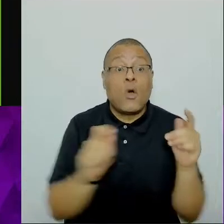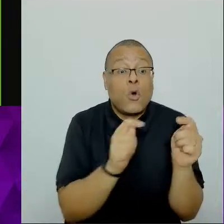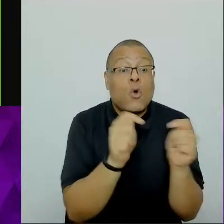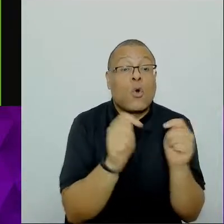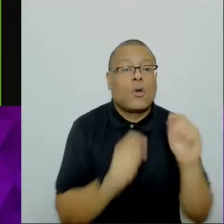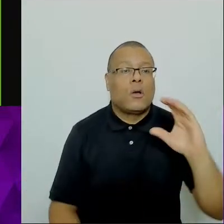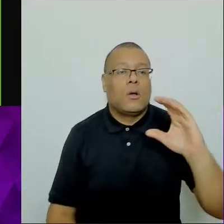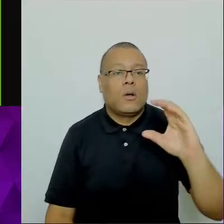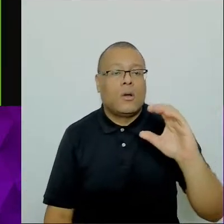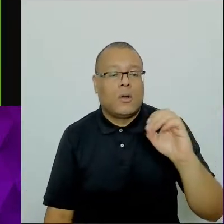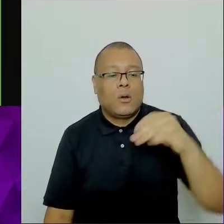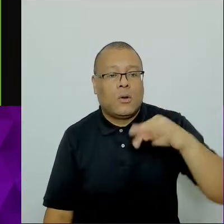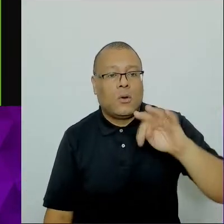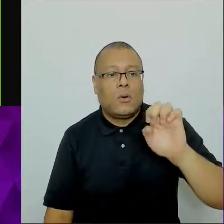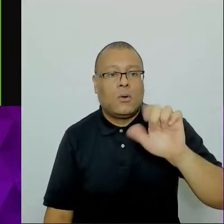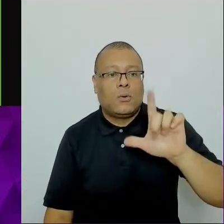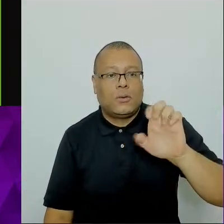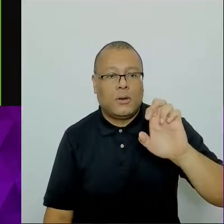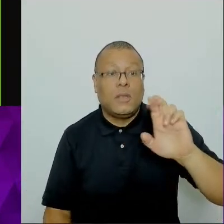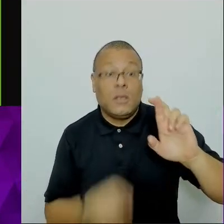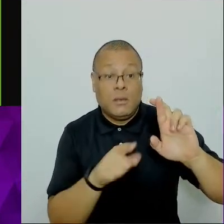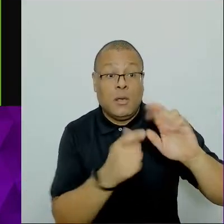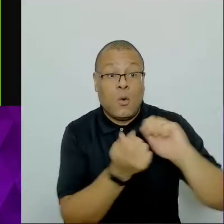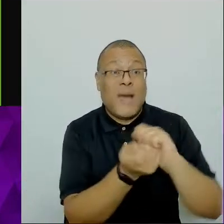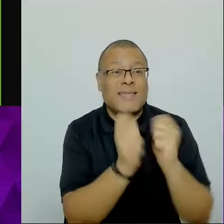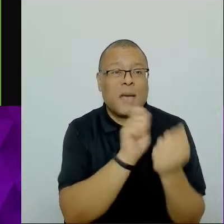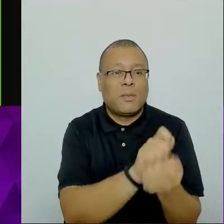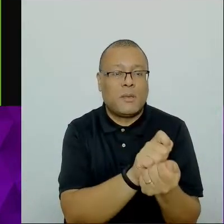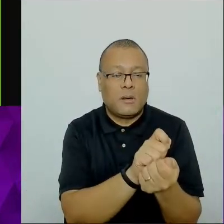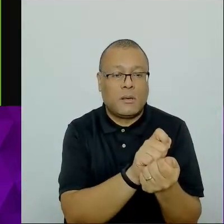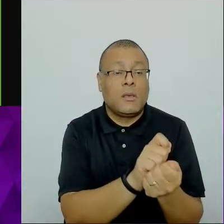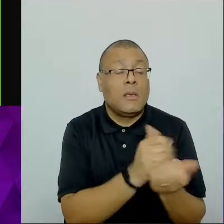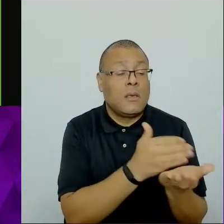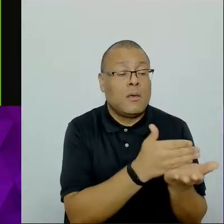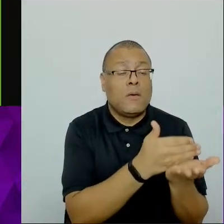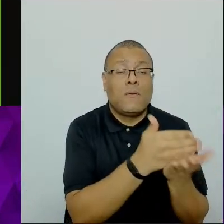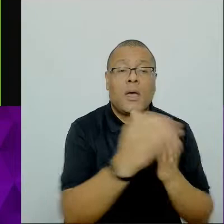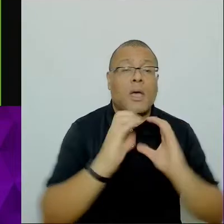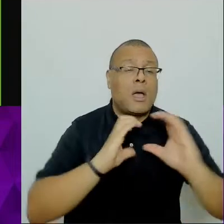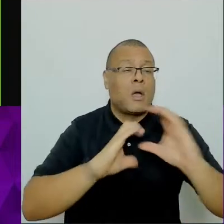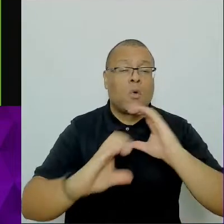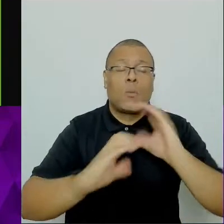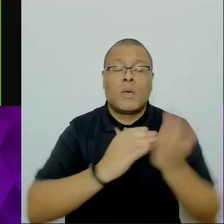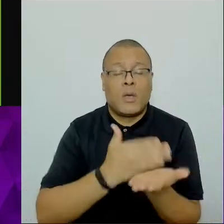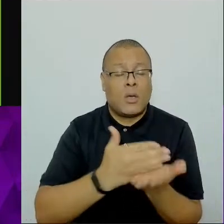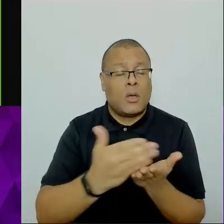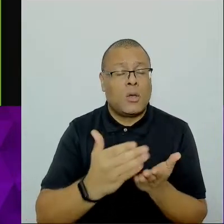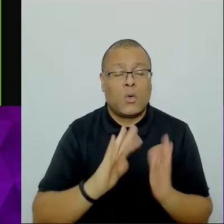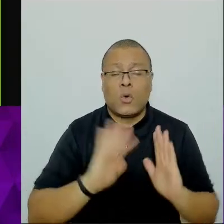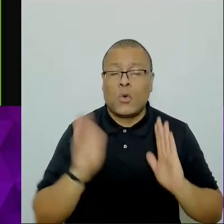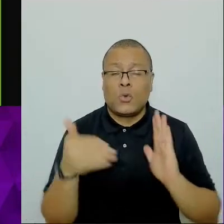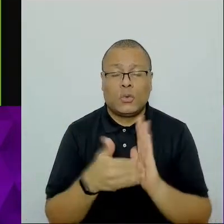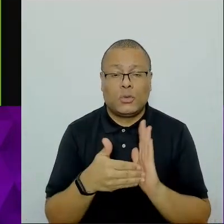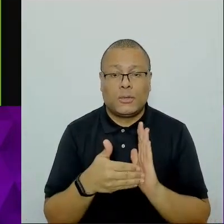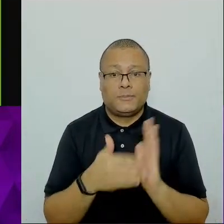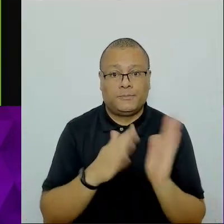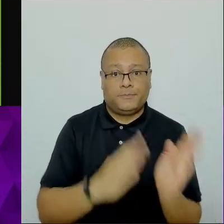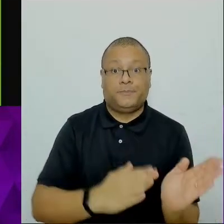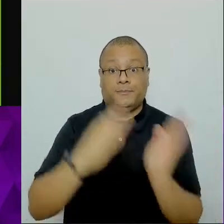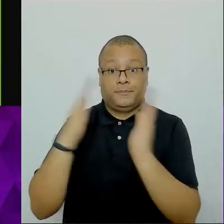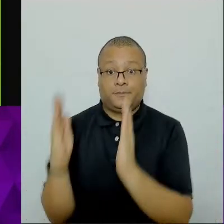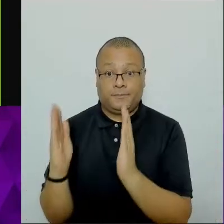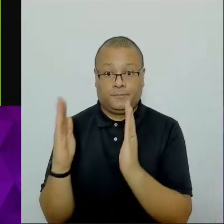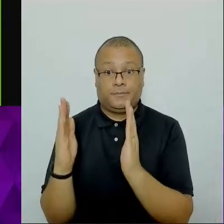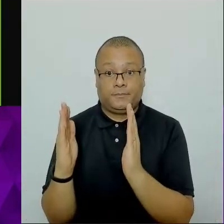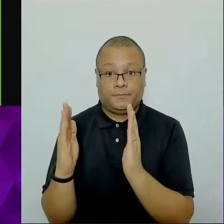usuário controller, que é o adapter, que vai iniciar toda essa comunicação aqui. Já do lado direito, né, das